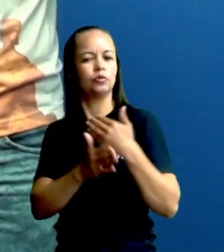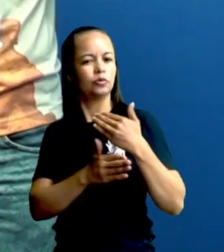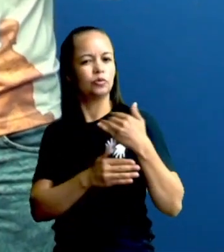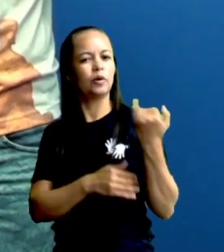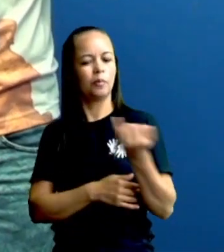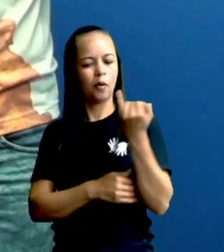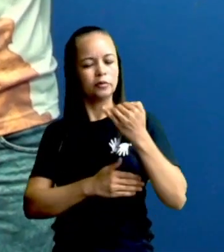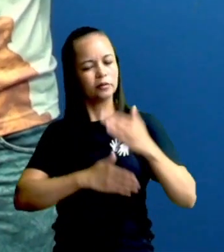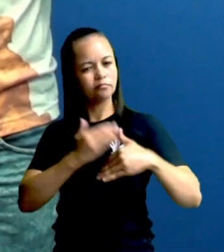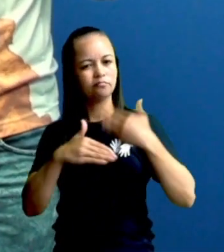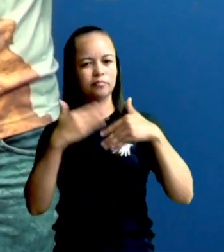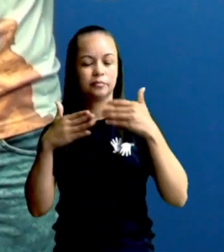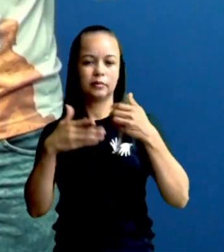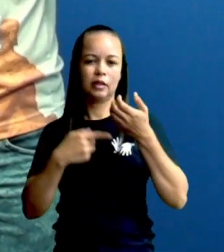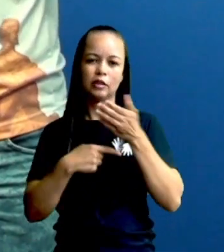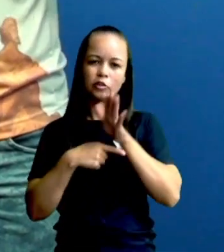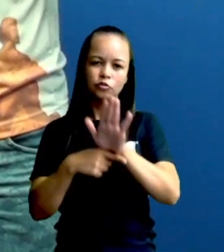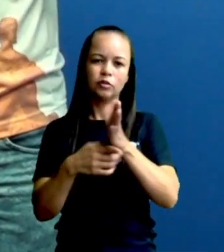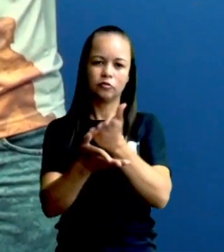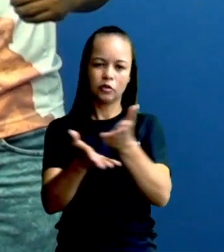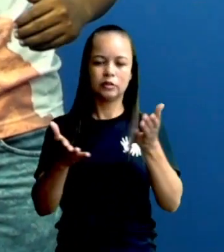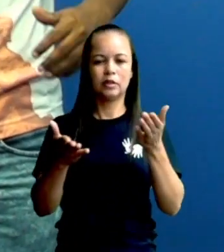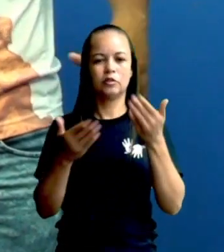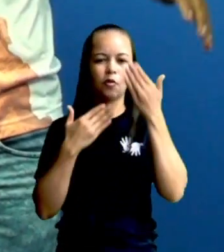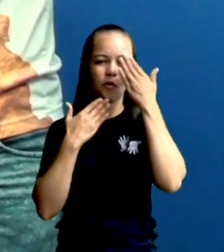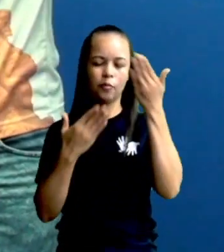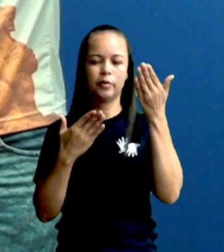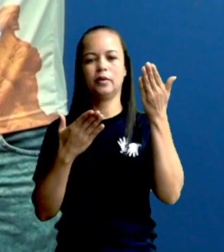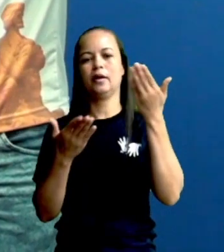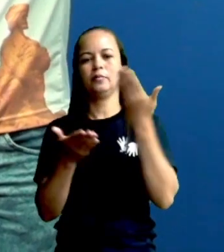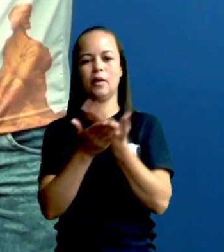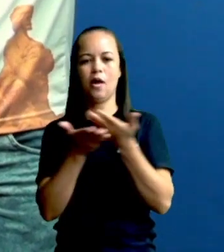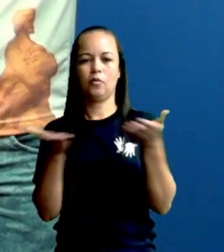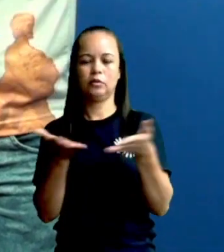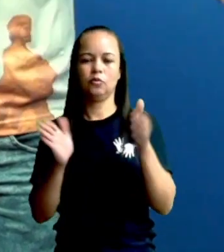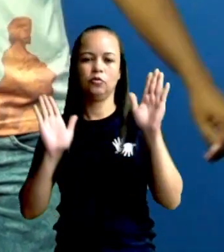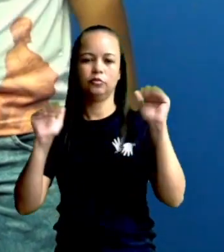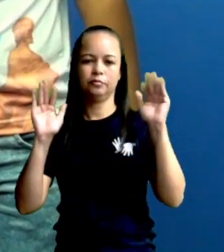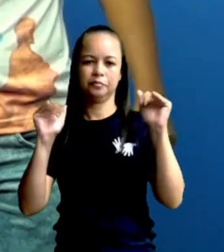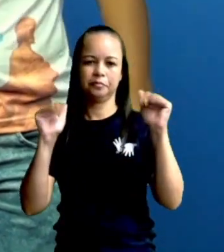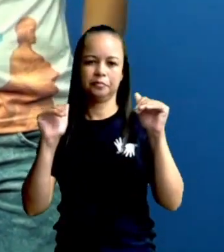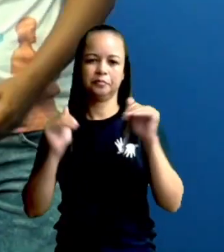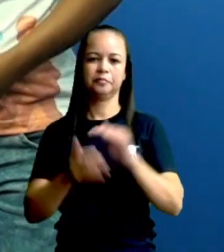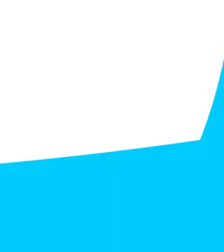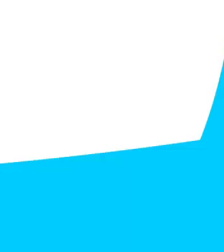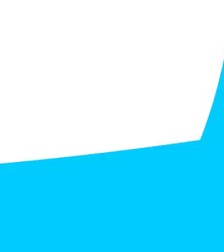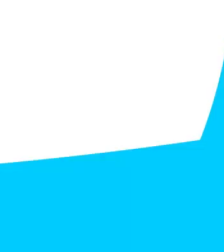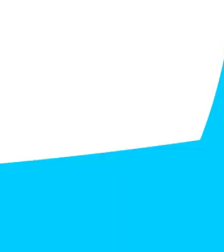está aqui para ajudar vocês. Muito obrigado pela aula de hoje. Até a próxima. Tchau, tchau.